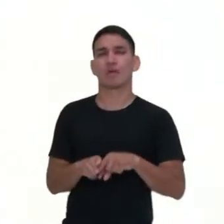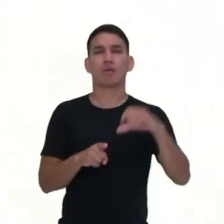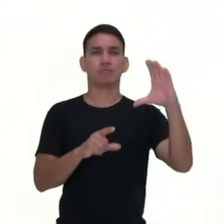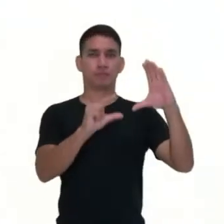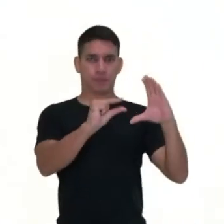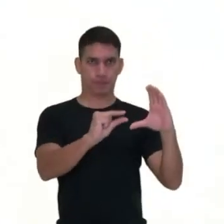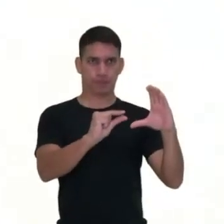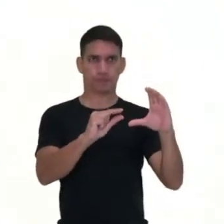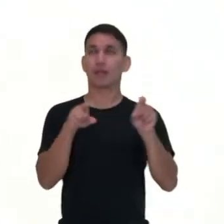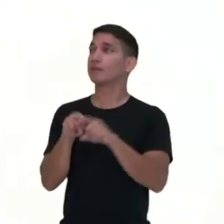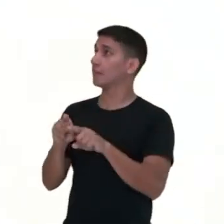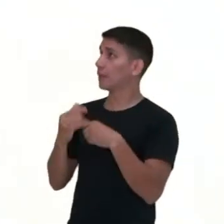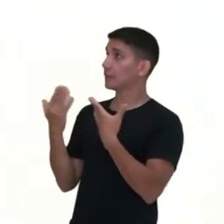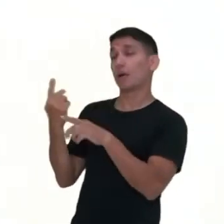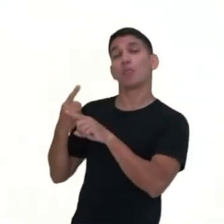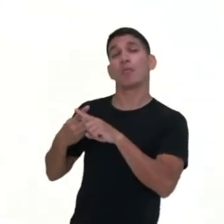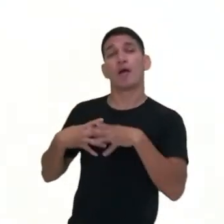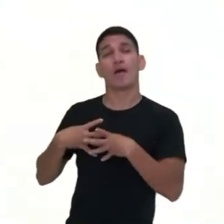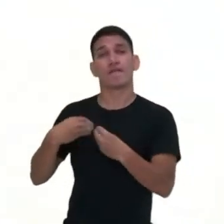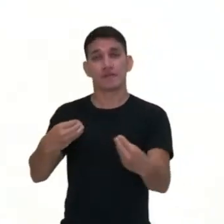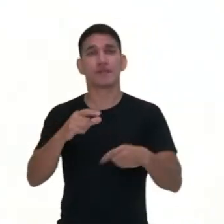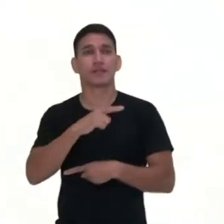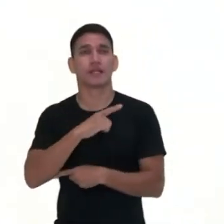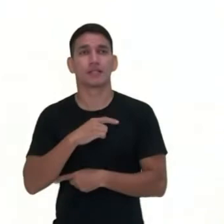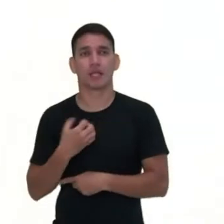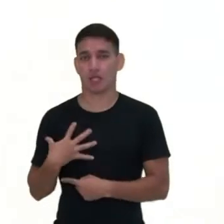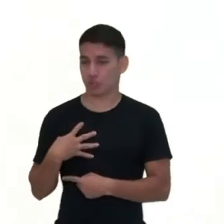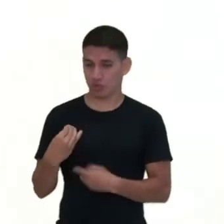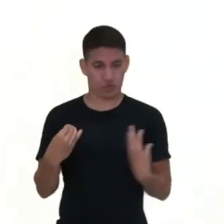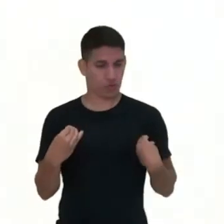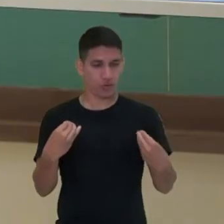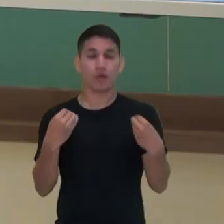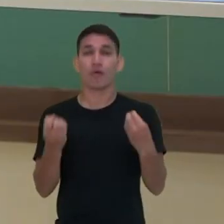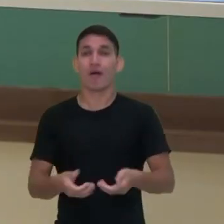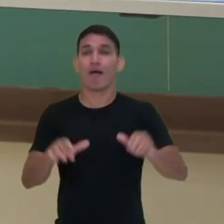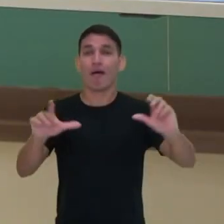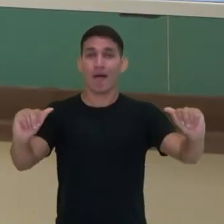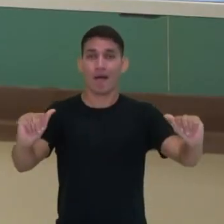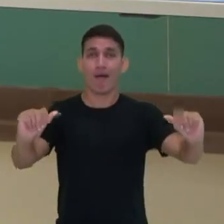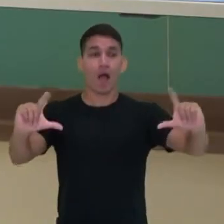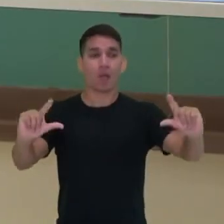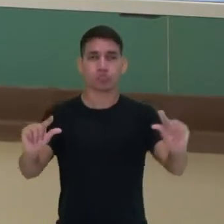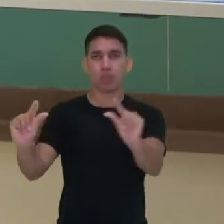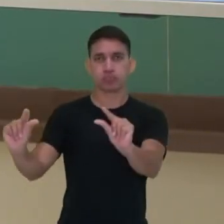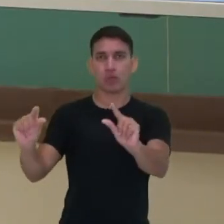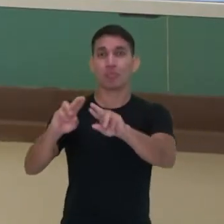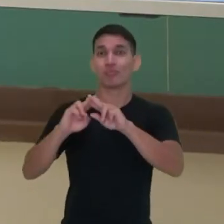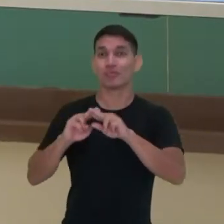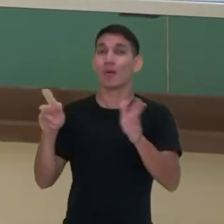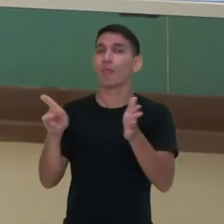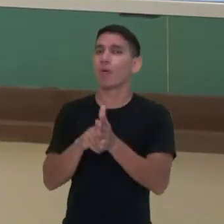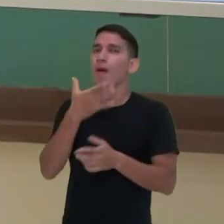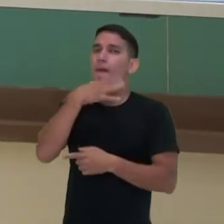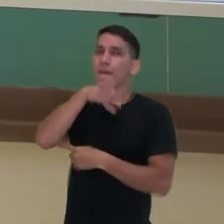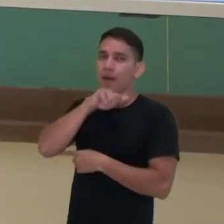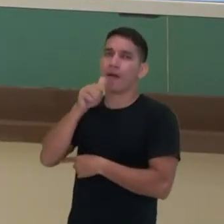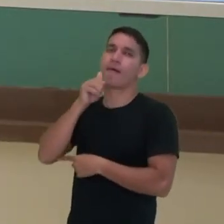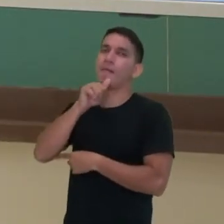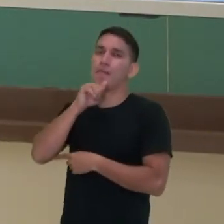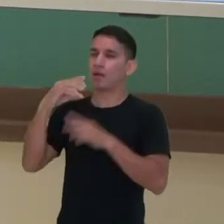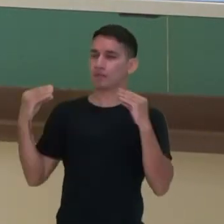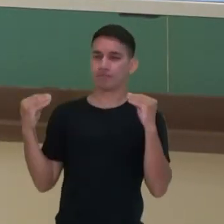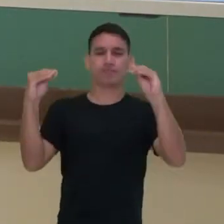azinho, e esse também, porque olha, eles tiveram filhos com os dois recessivos. Então, tem que vir um recessivo do pai ou da mãe, então obrigatoriamente eles têm,